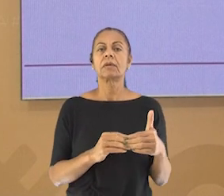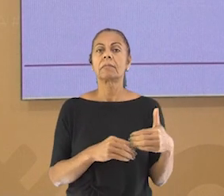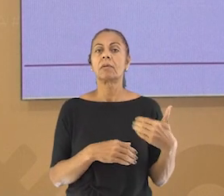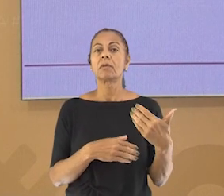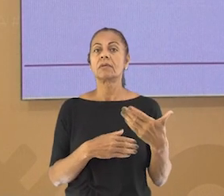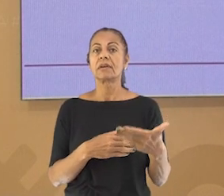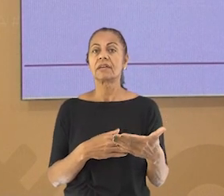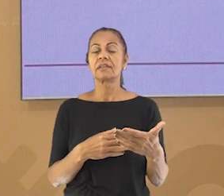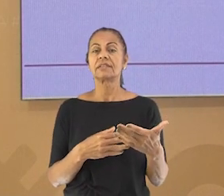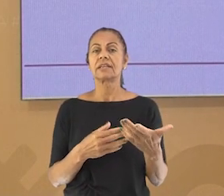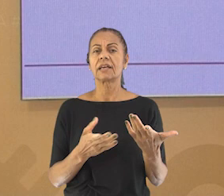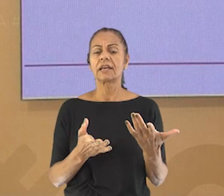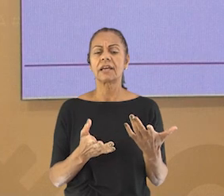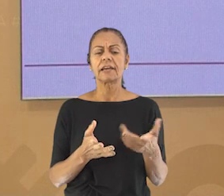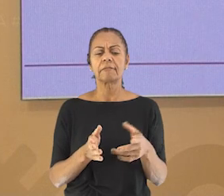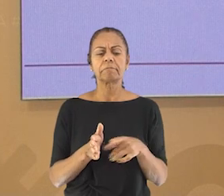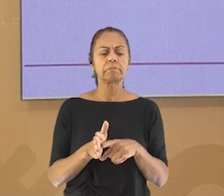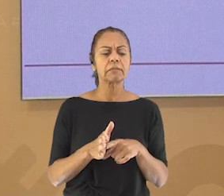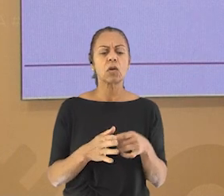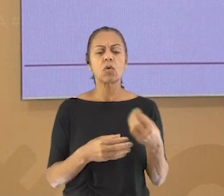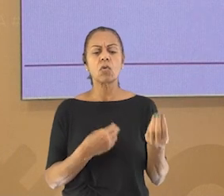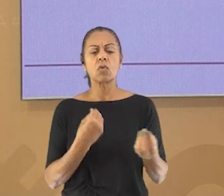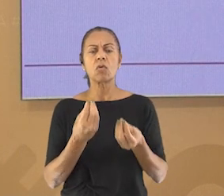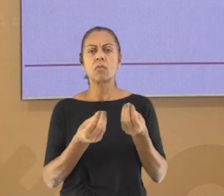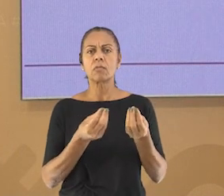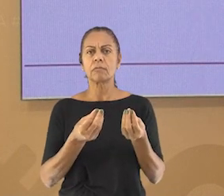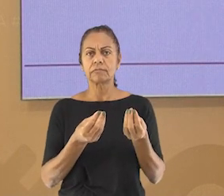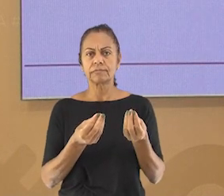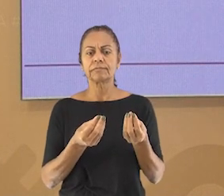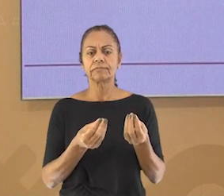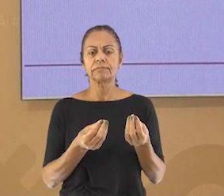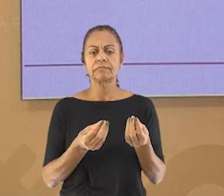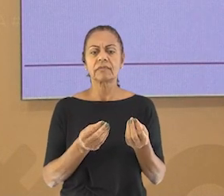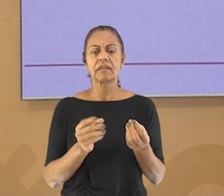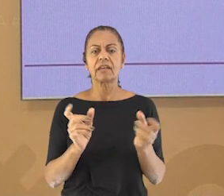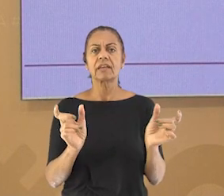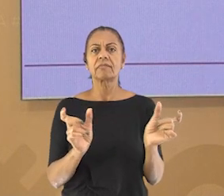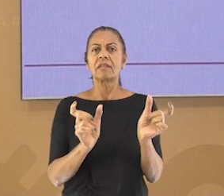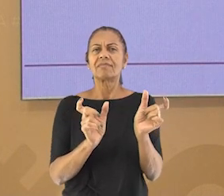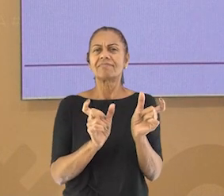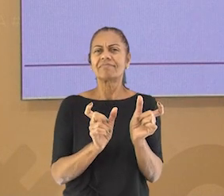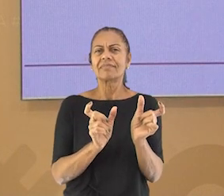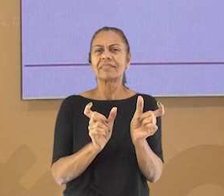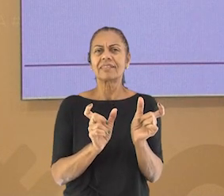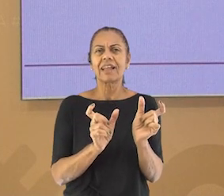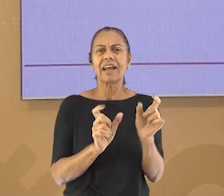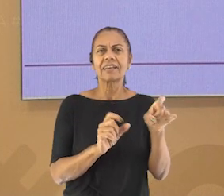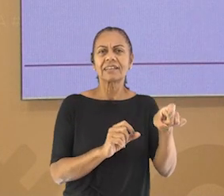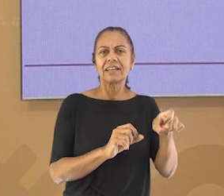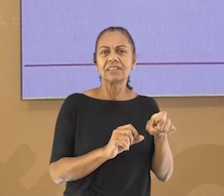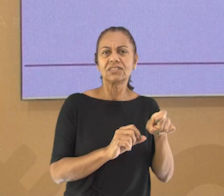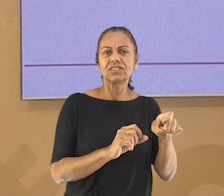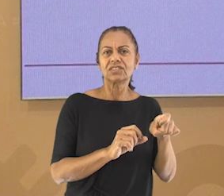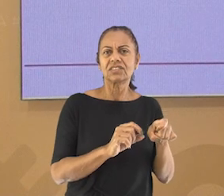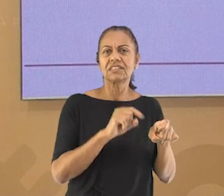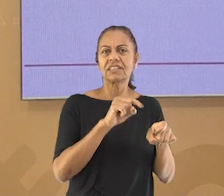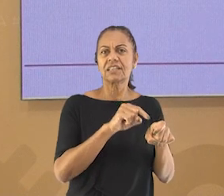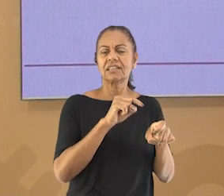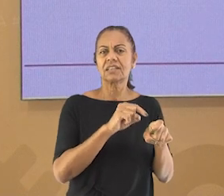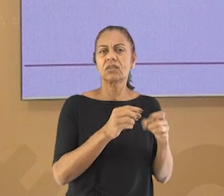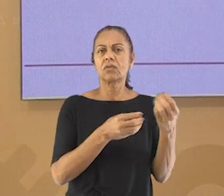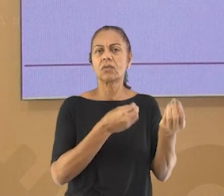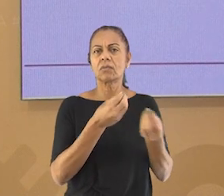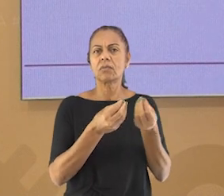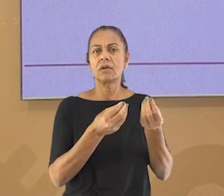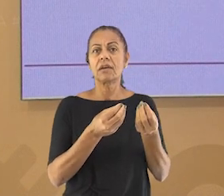direito. O próximo passo é analisar qual operação que está sendo feita no